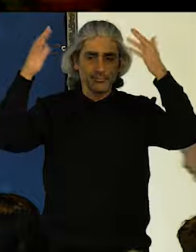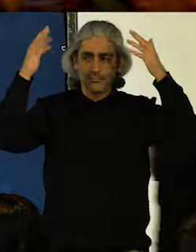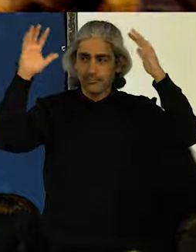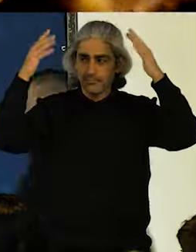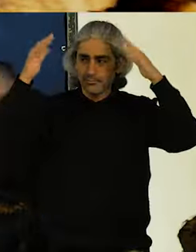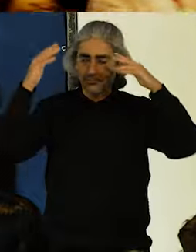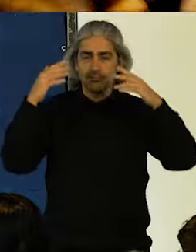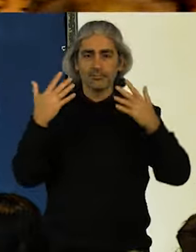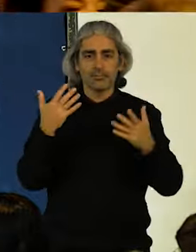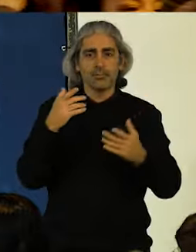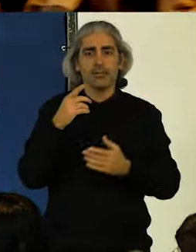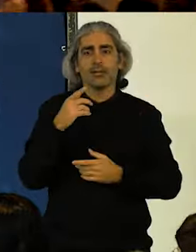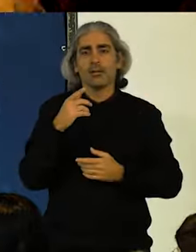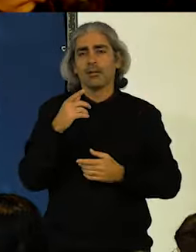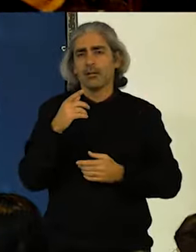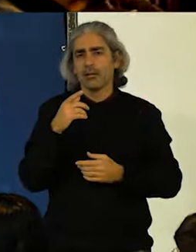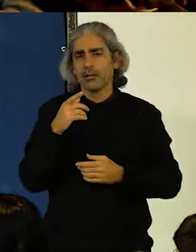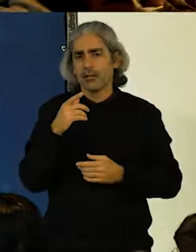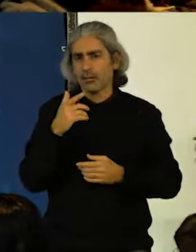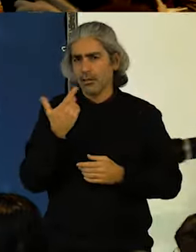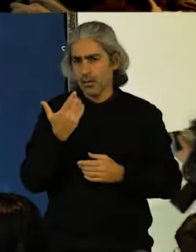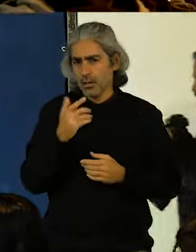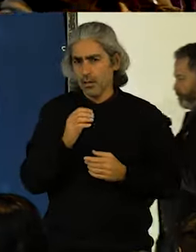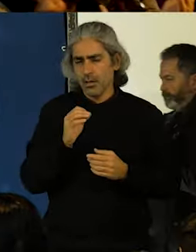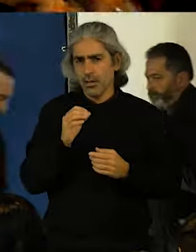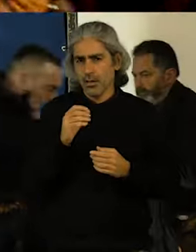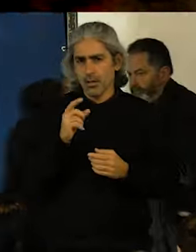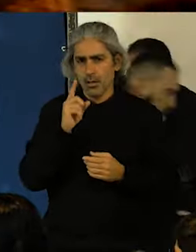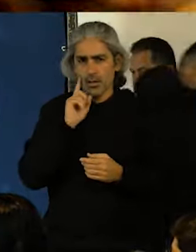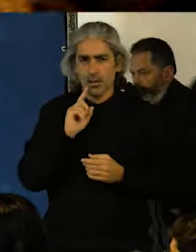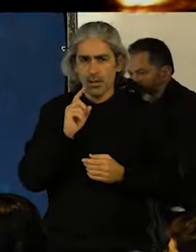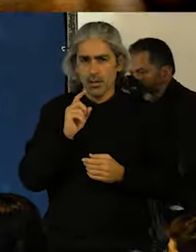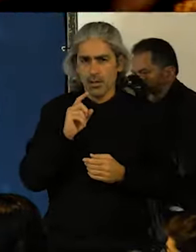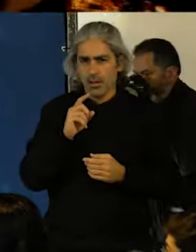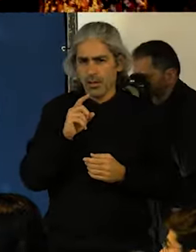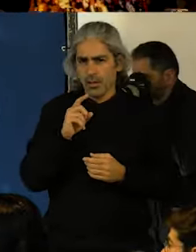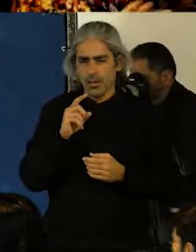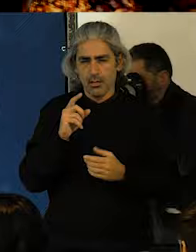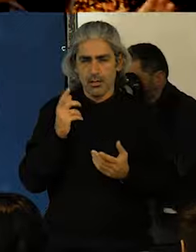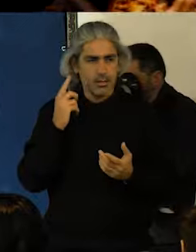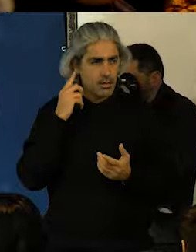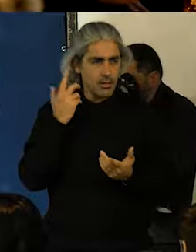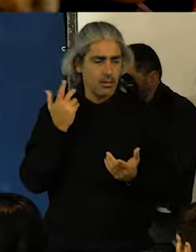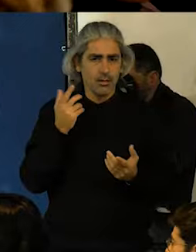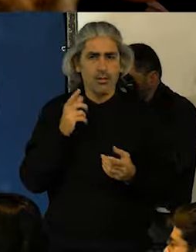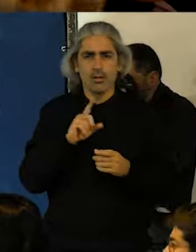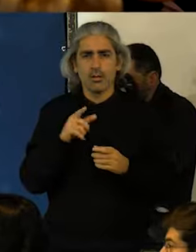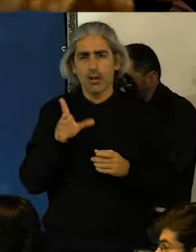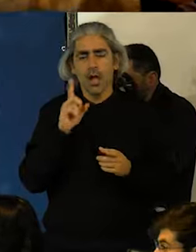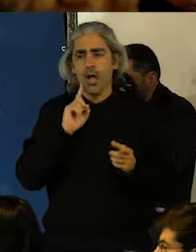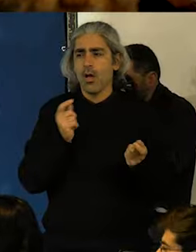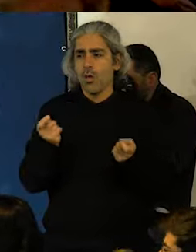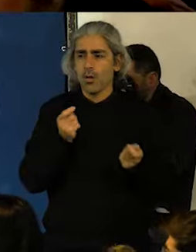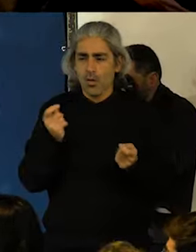Uma grande salva de palmas para a que vai fazer o que nunca foi feito e que não se deixa interromper, a